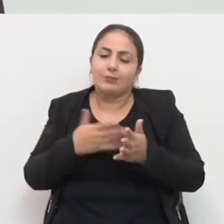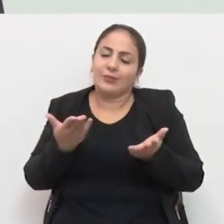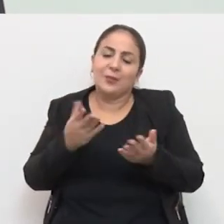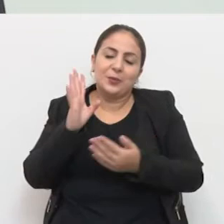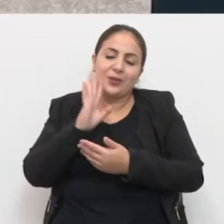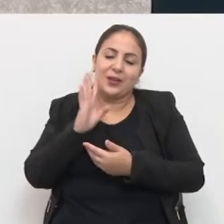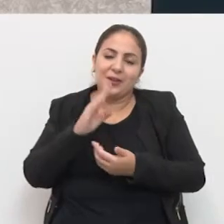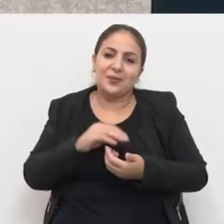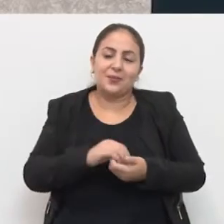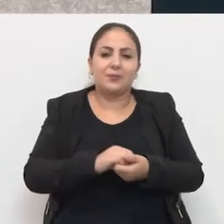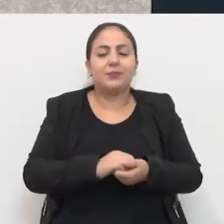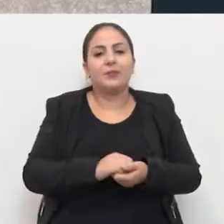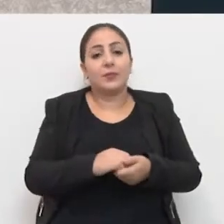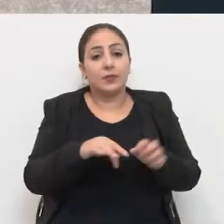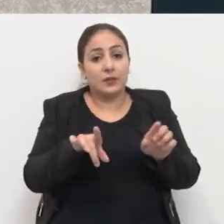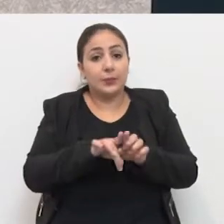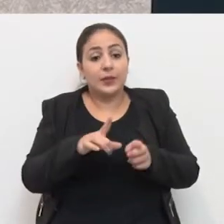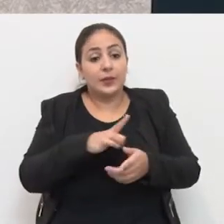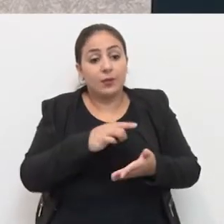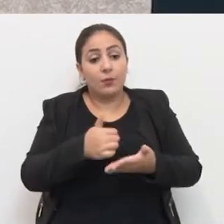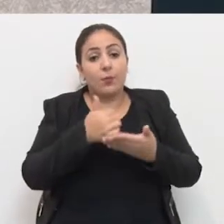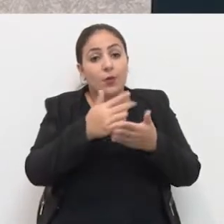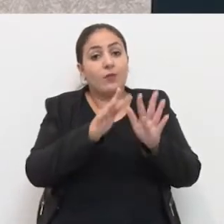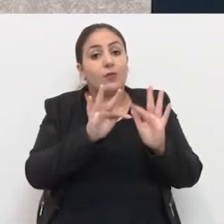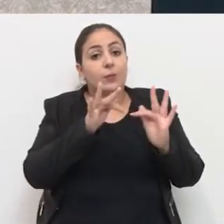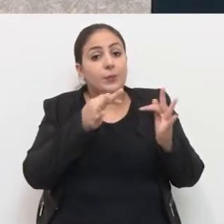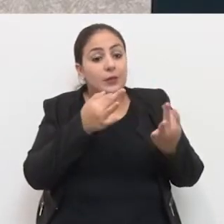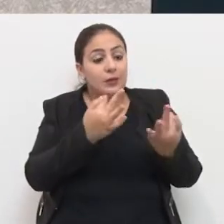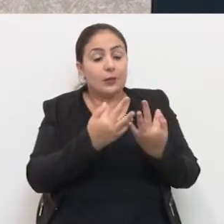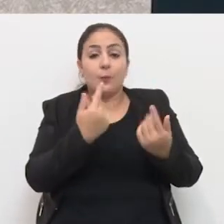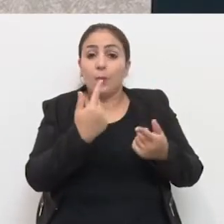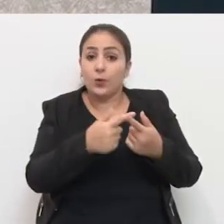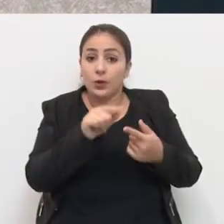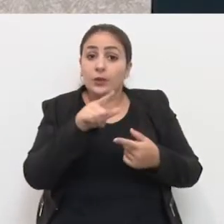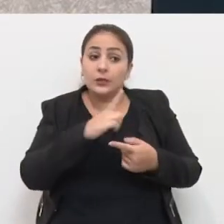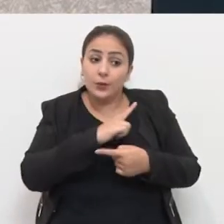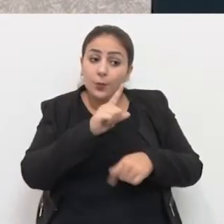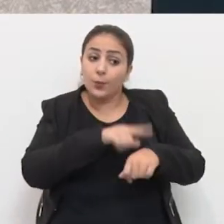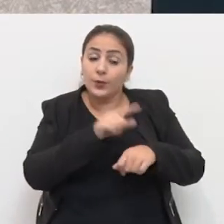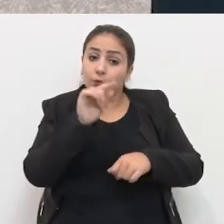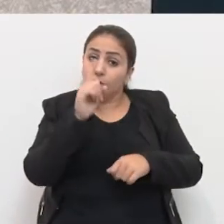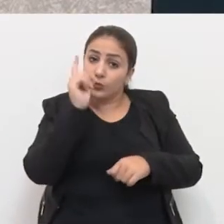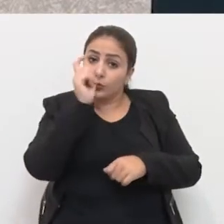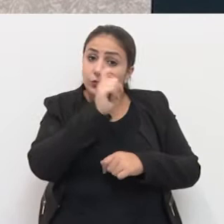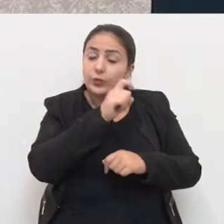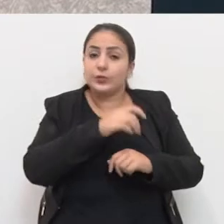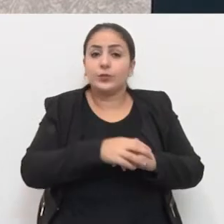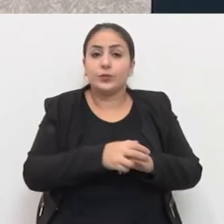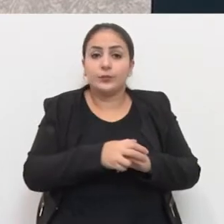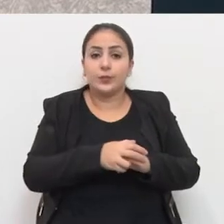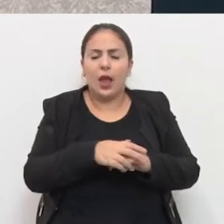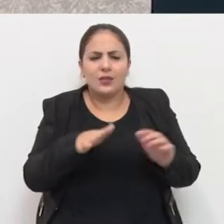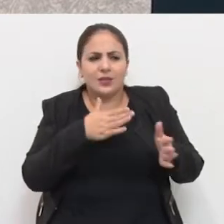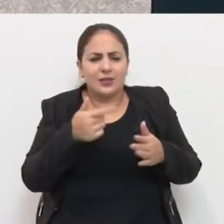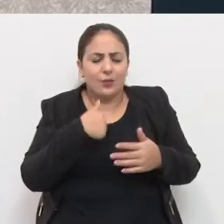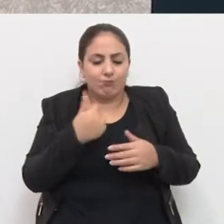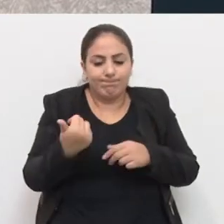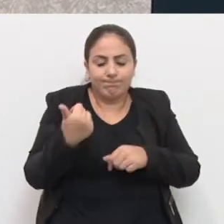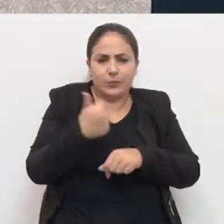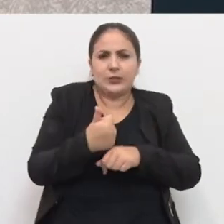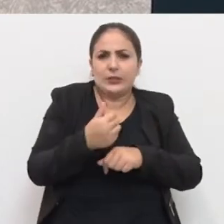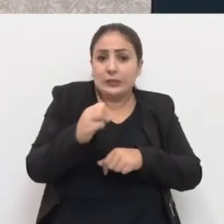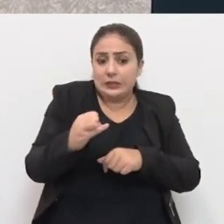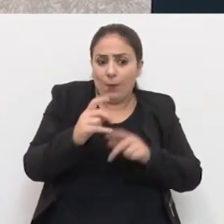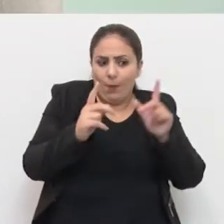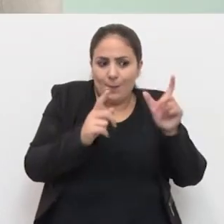É muito legal. Também está para dar apoio à família, né? Que eles estão passando por um momento difícil. Eu me coloco no lugar, se fosse